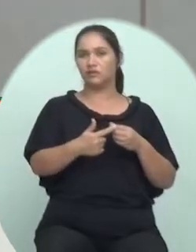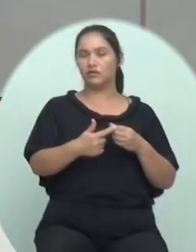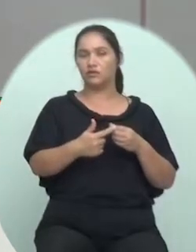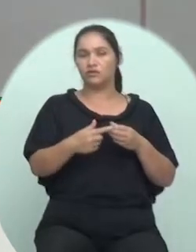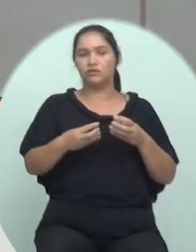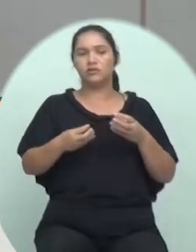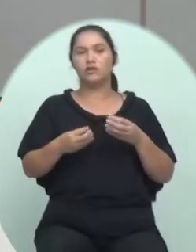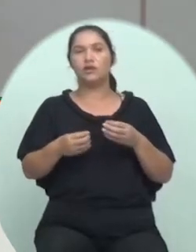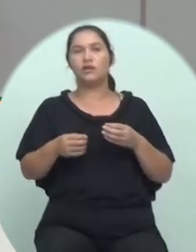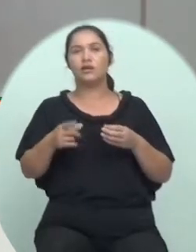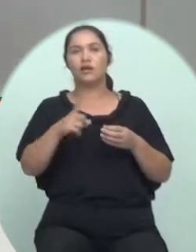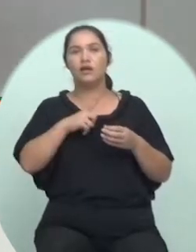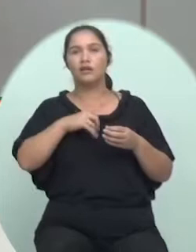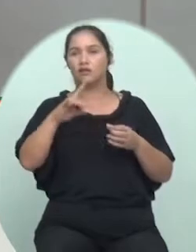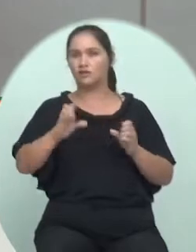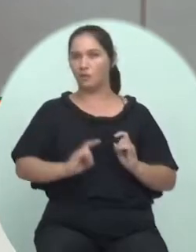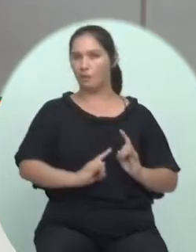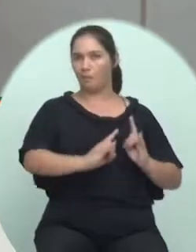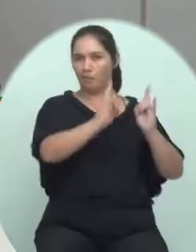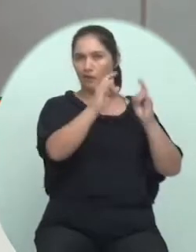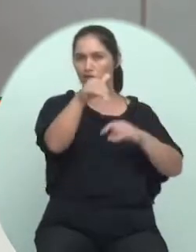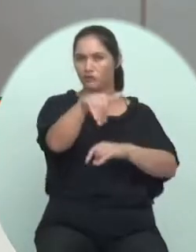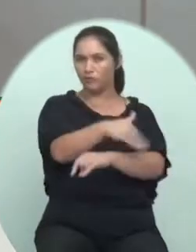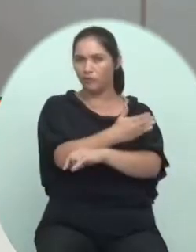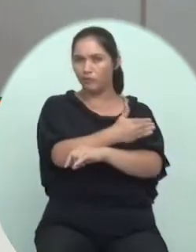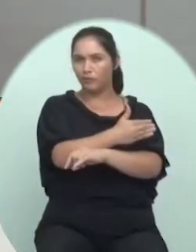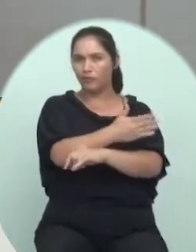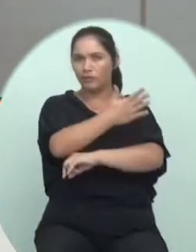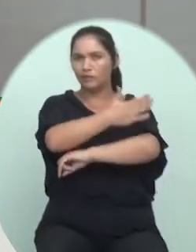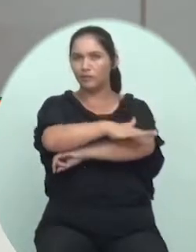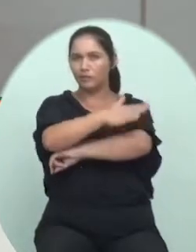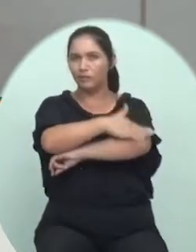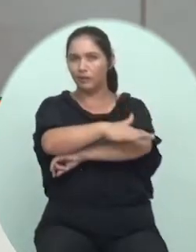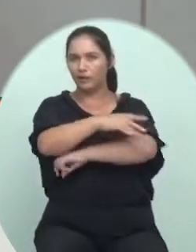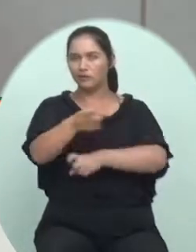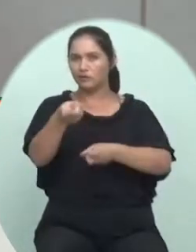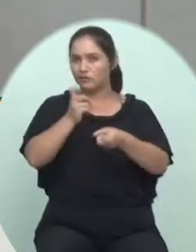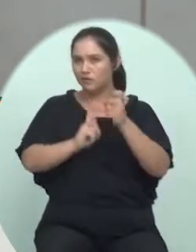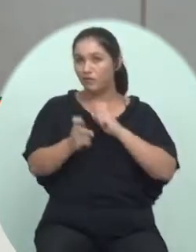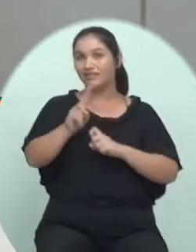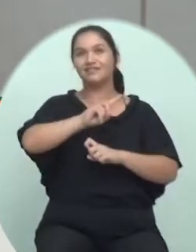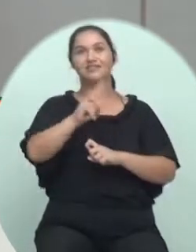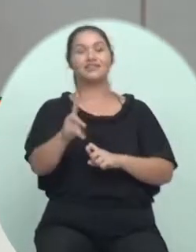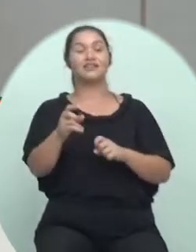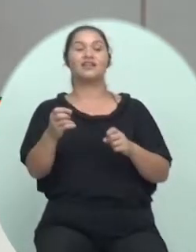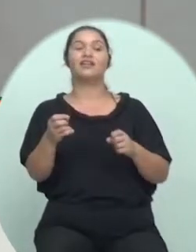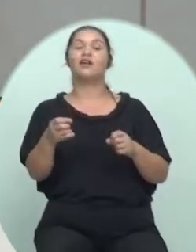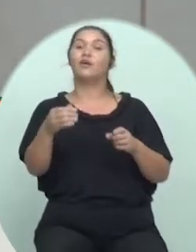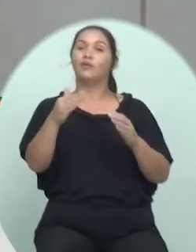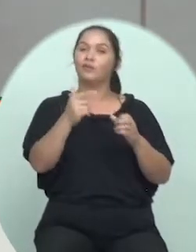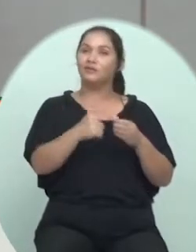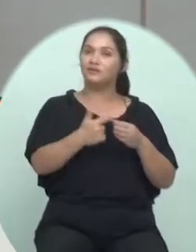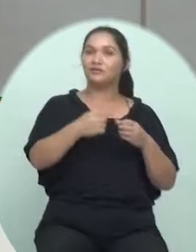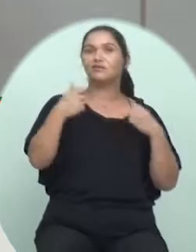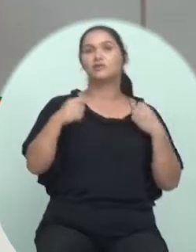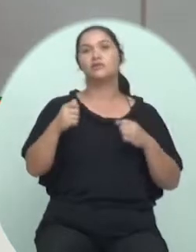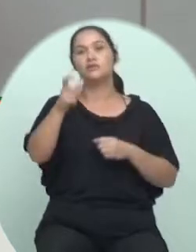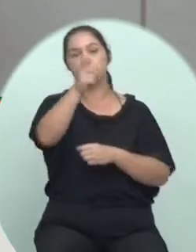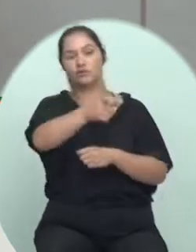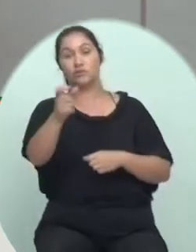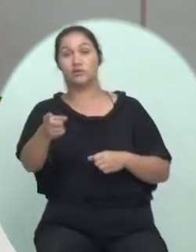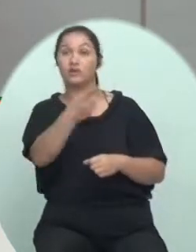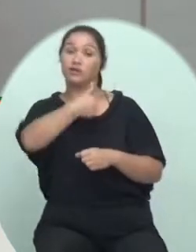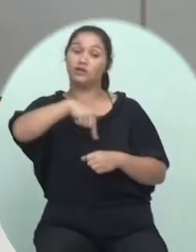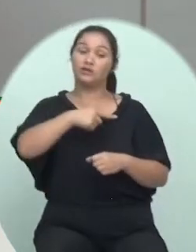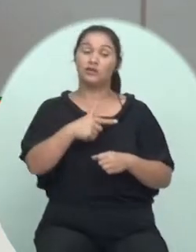apenas de prédios, de ruas, de parques, de praças, mas sim de pessoas, e nós precisamos cuidar das